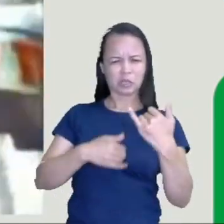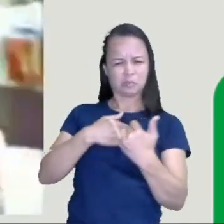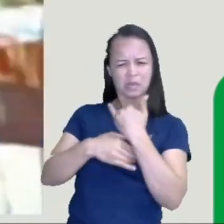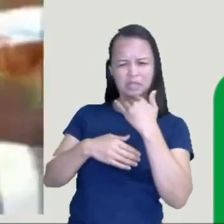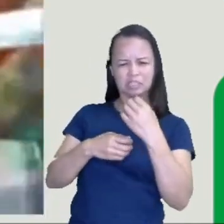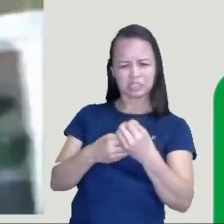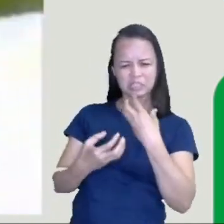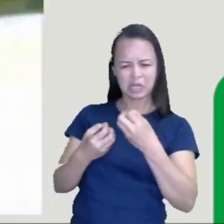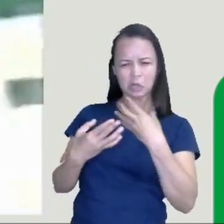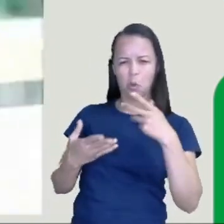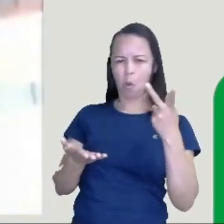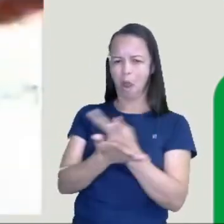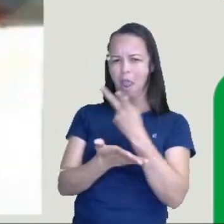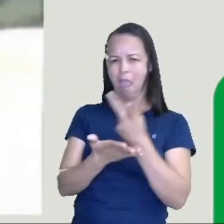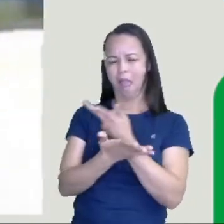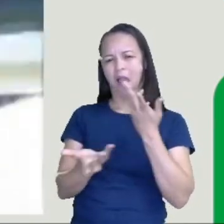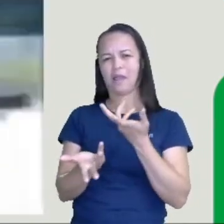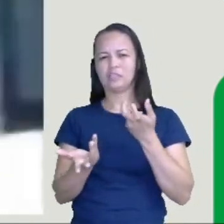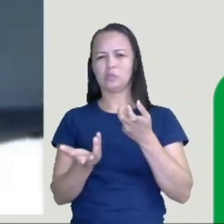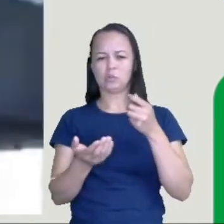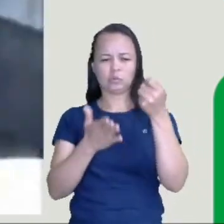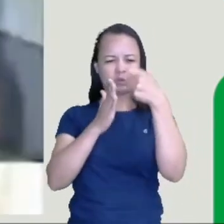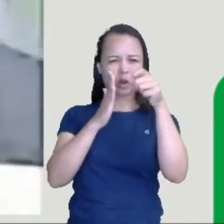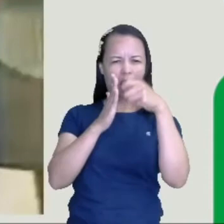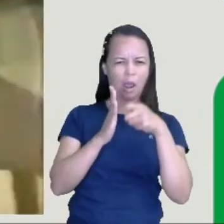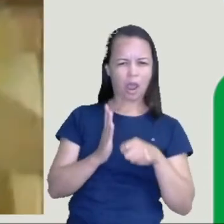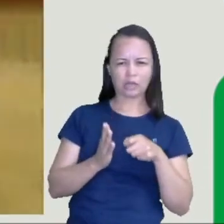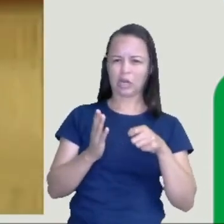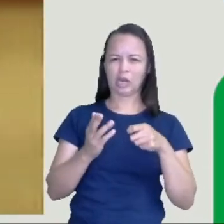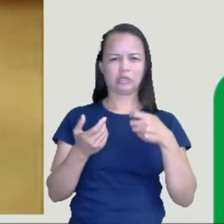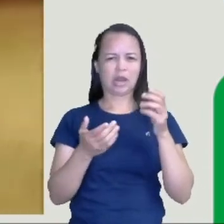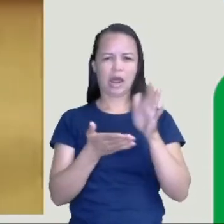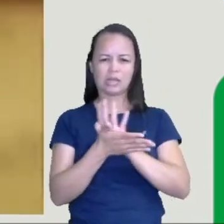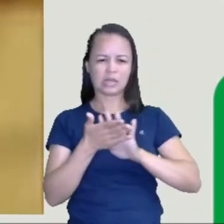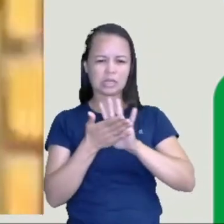errado. Não entendo nada do que tá escrevinhado por aqui.